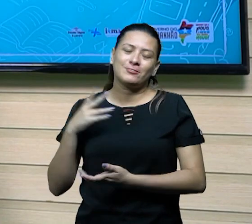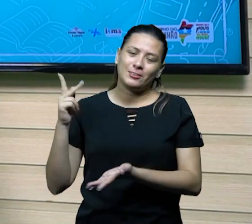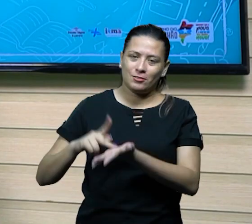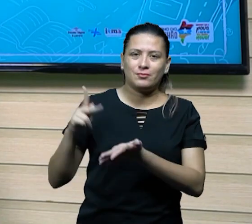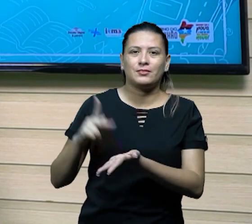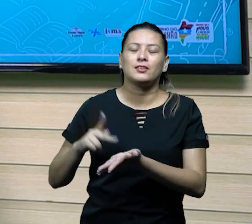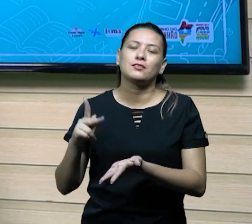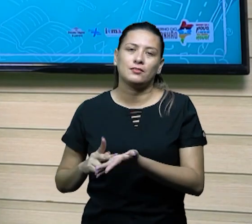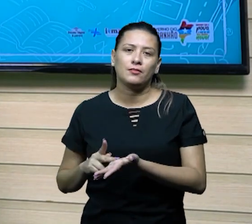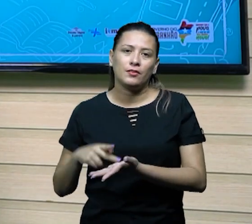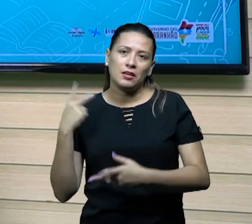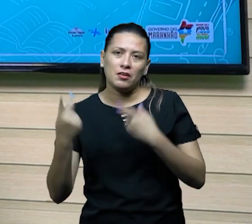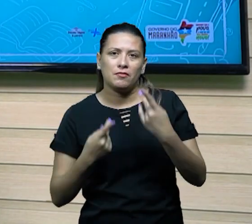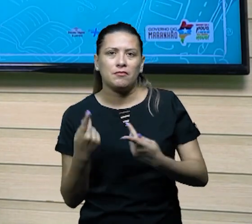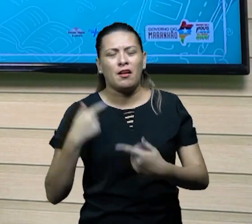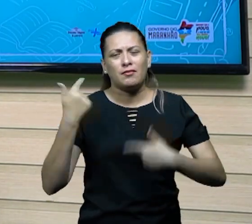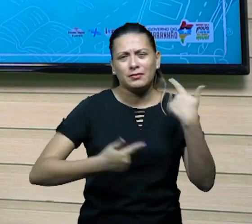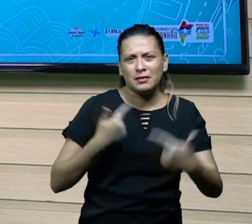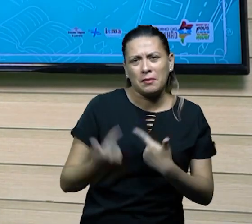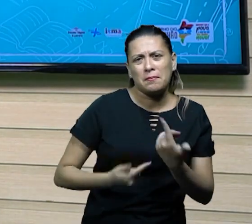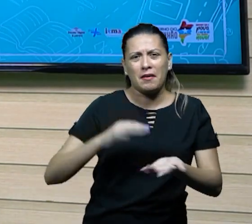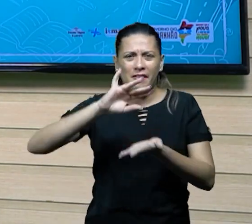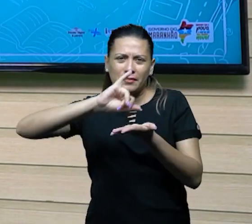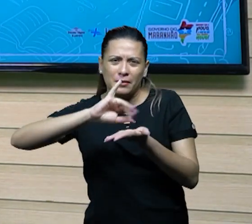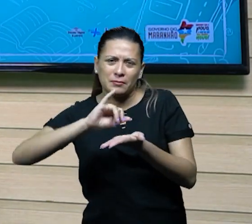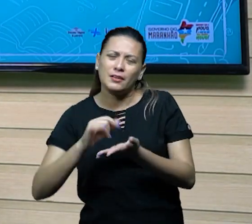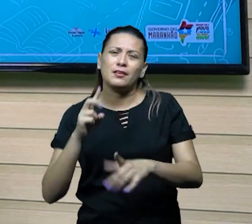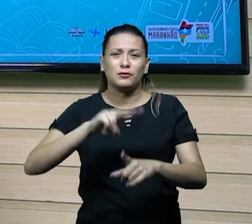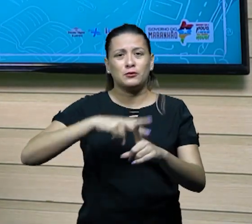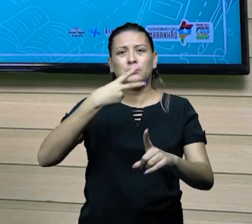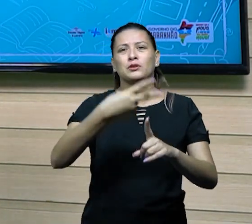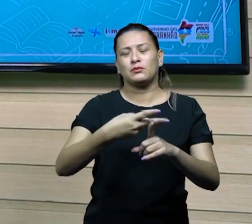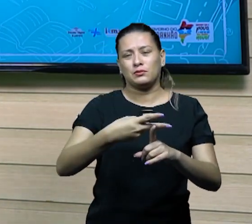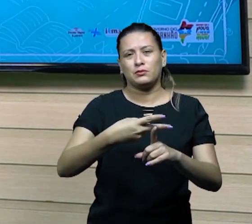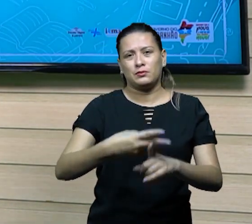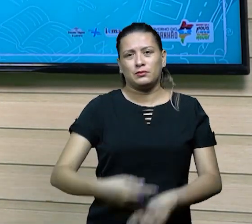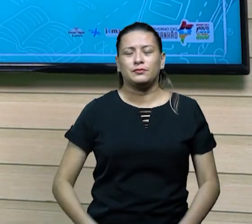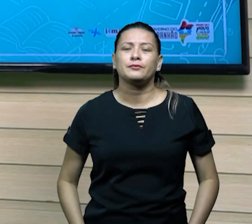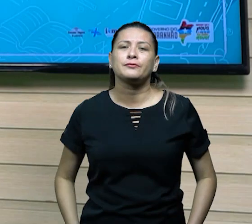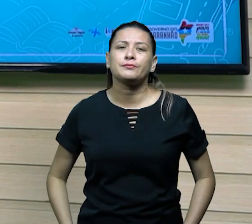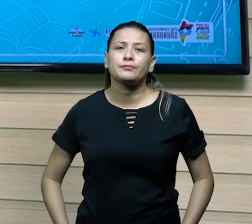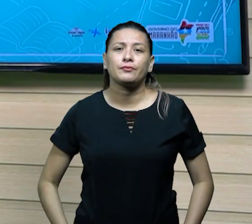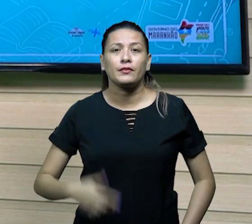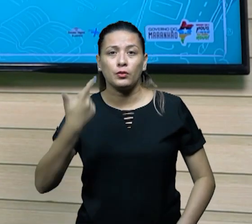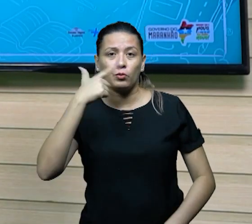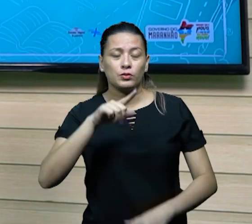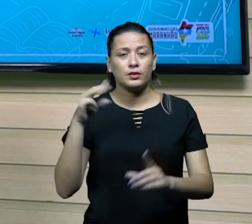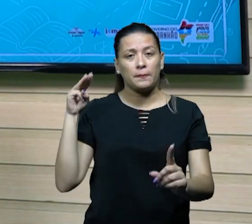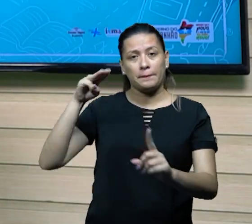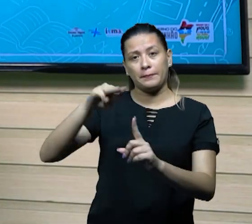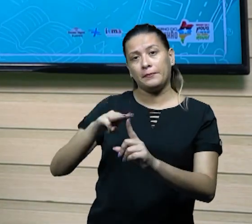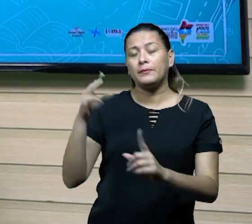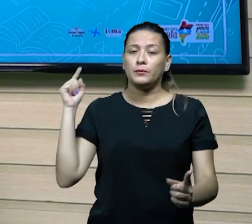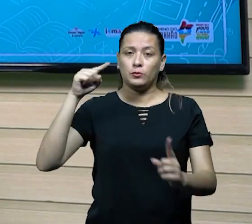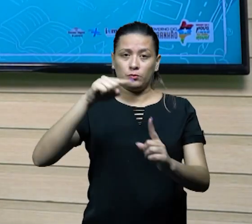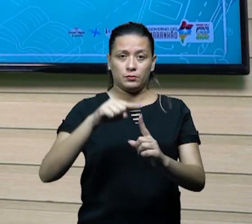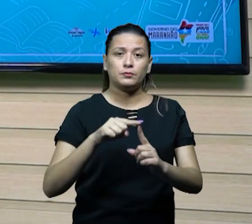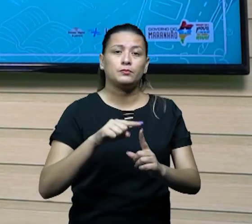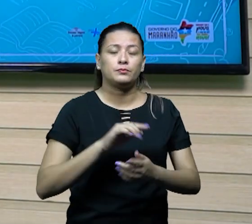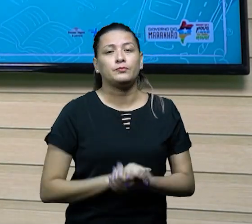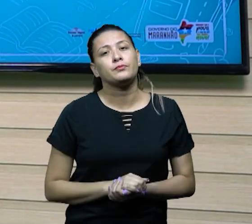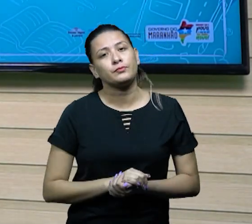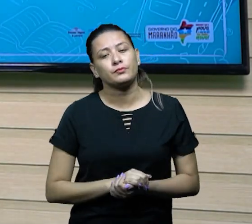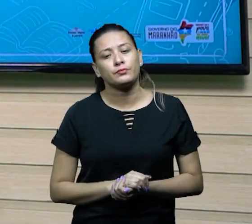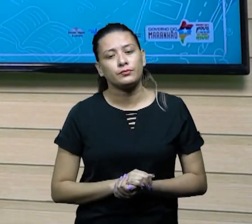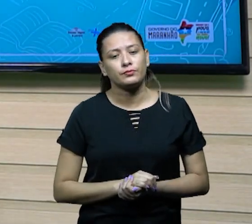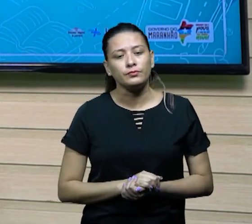verdade. Então, por mais que a gente fale em produção, em capitalismo, em lucratividade, em bater metas,